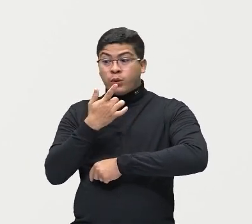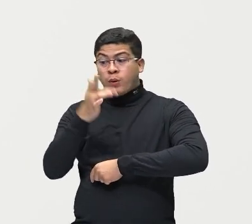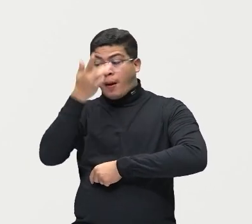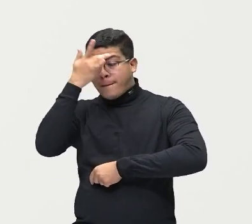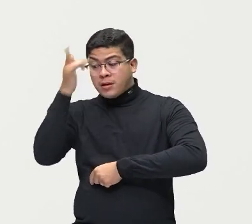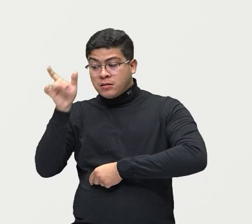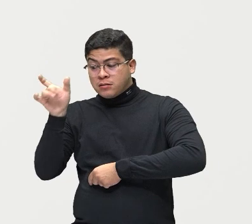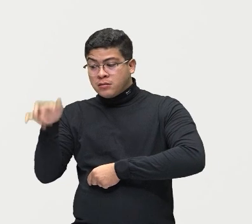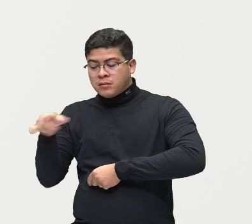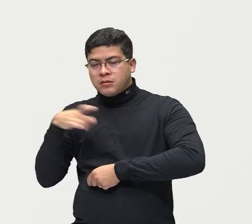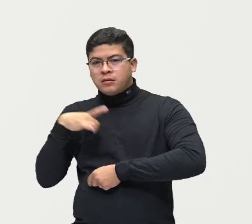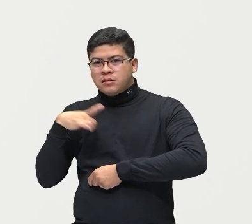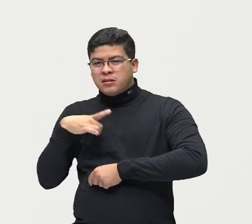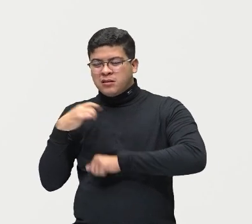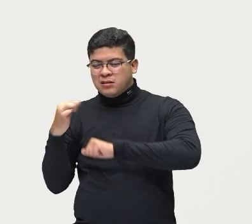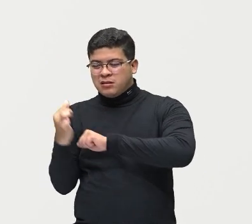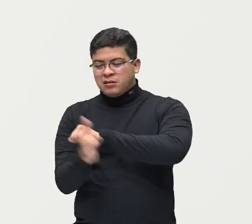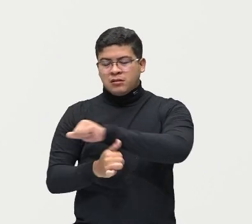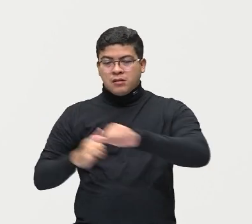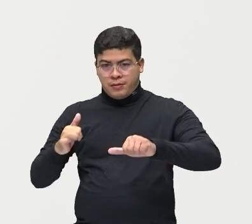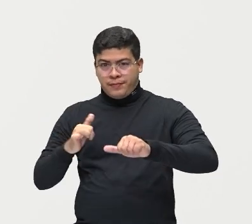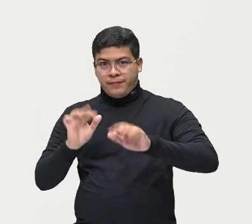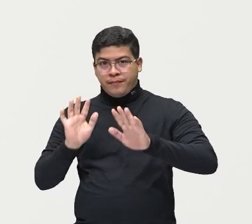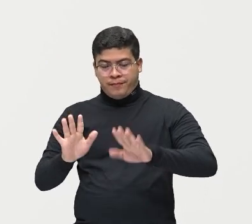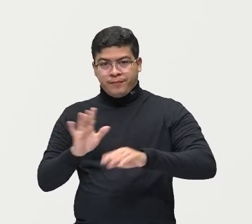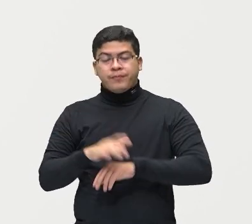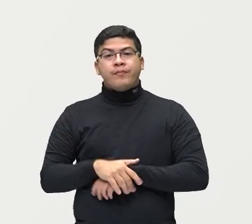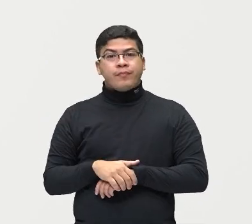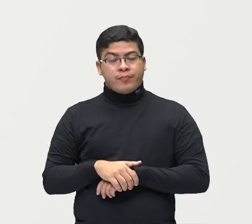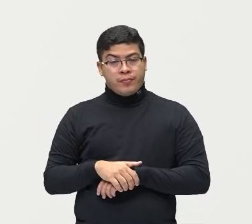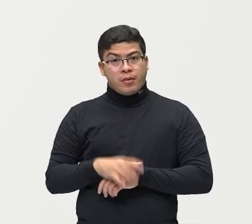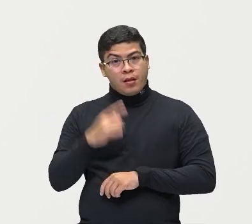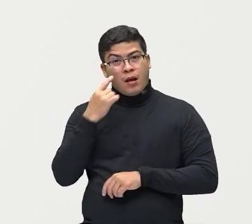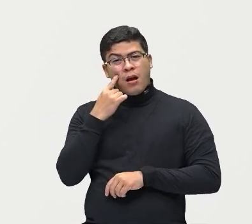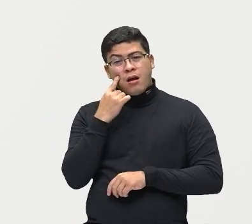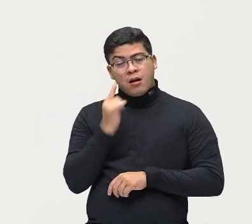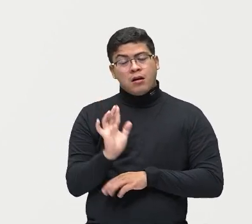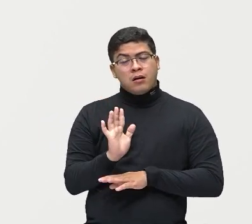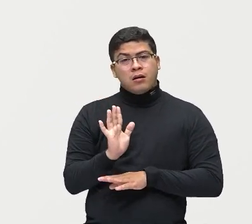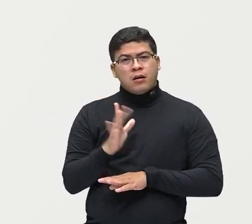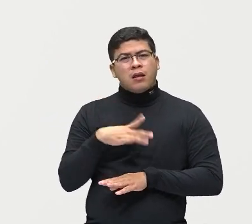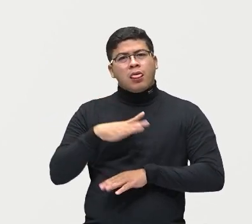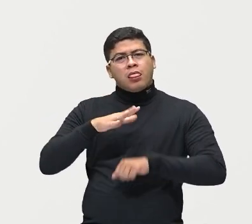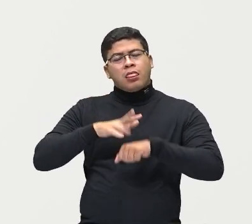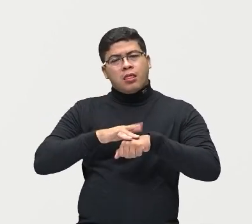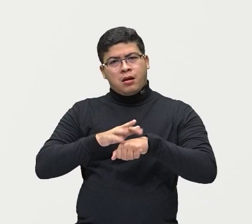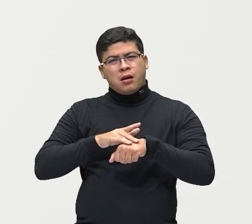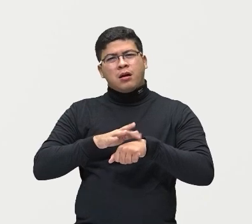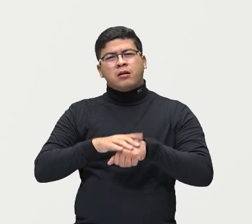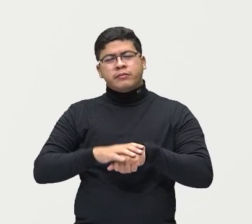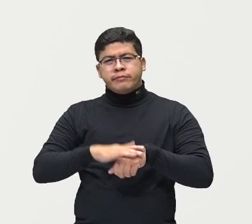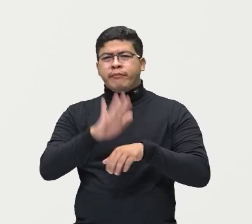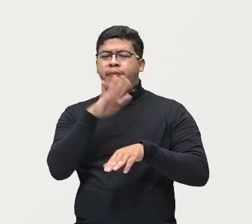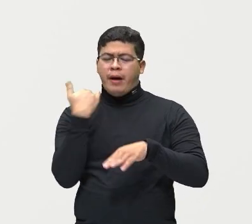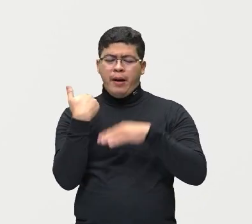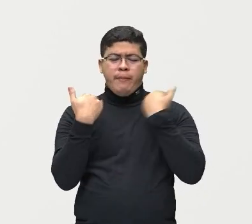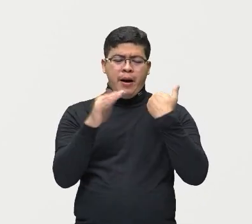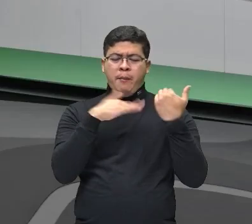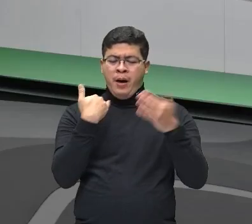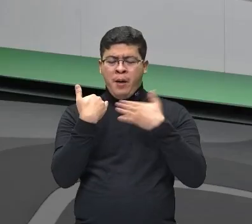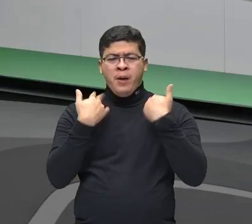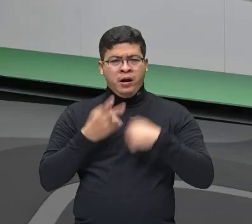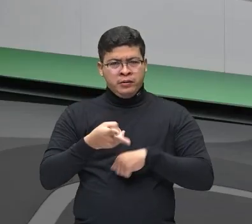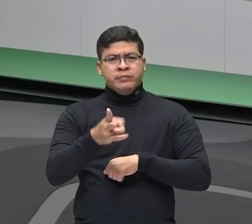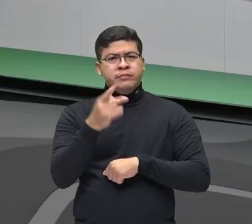paciente acometido pela varíola. Então, nessa época, essa doença, ela matava muitas pessoas, tá